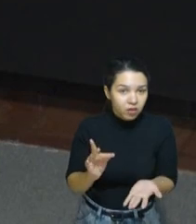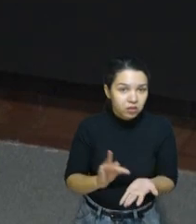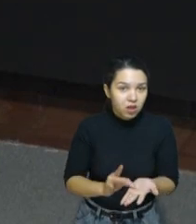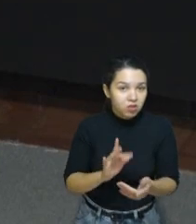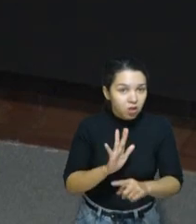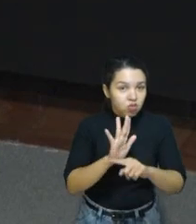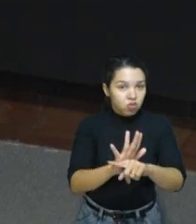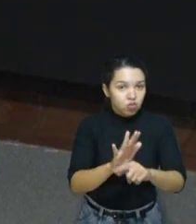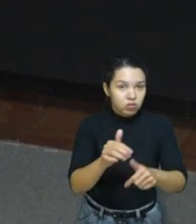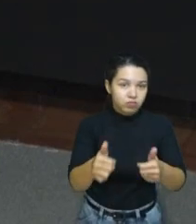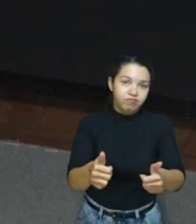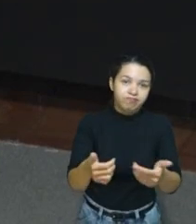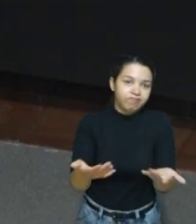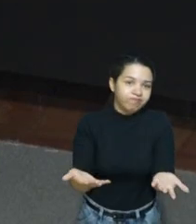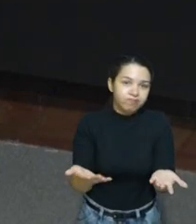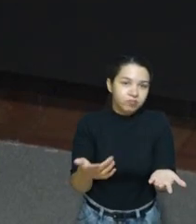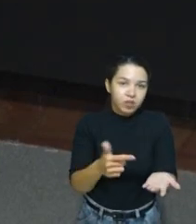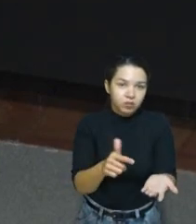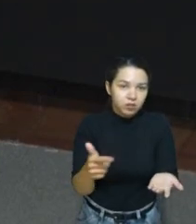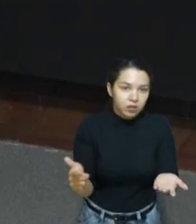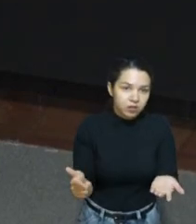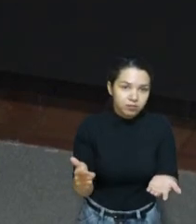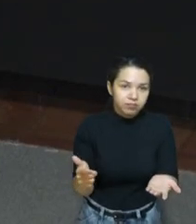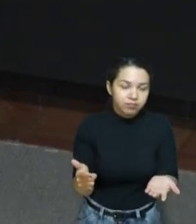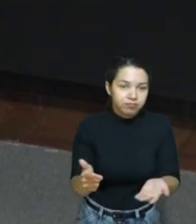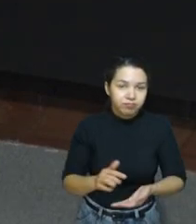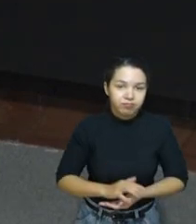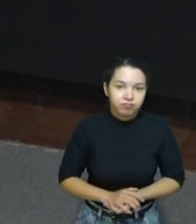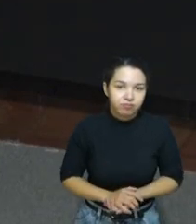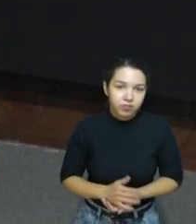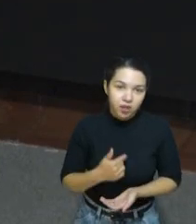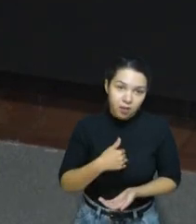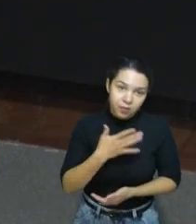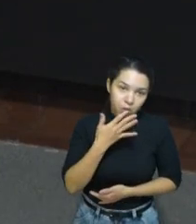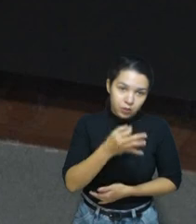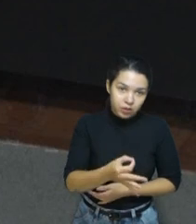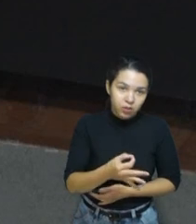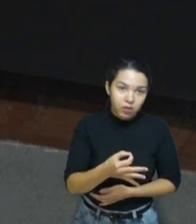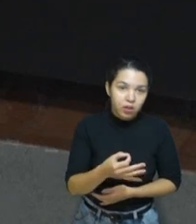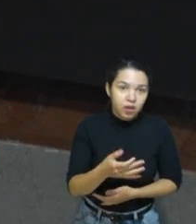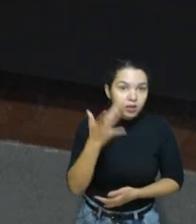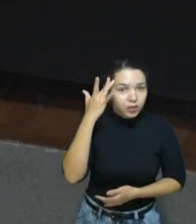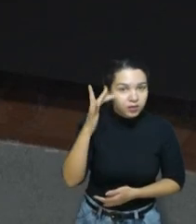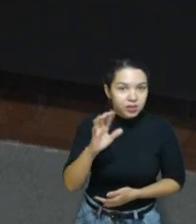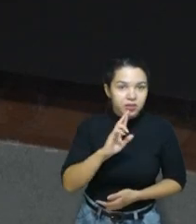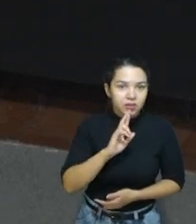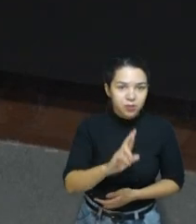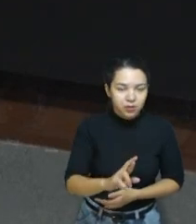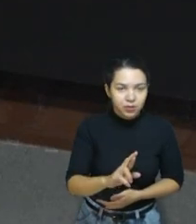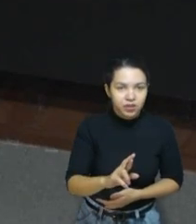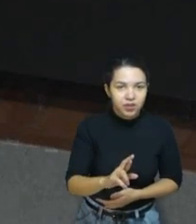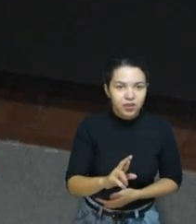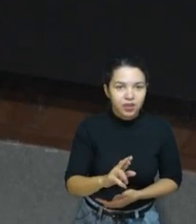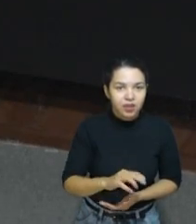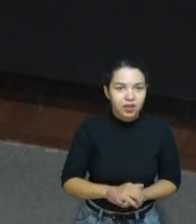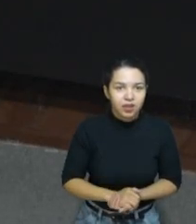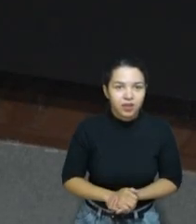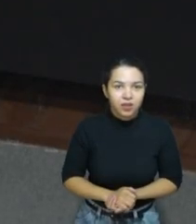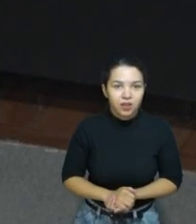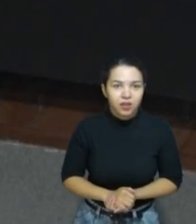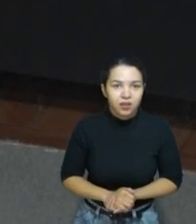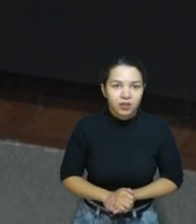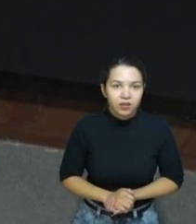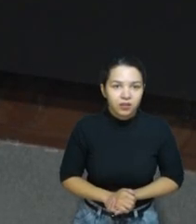que tenha um impacto positivo. Não vai sair disso. É a minha, não sei nem se eu respondi a tua pergunta, mas assim...